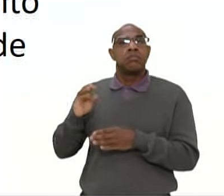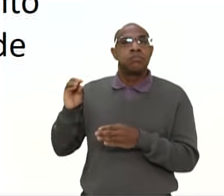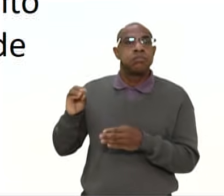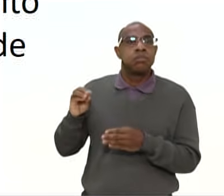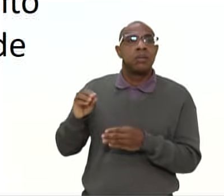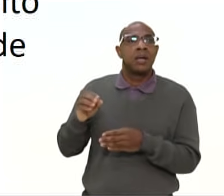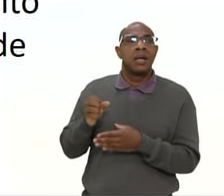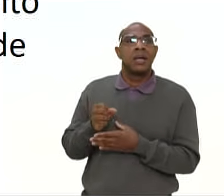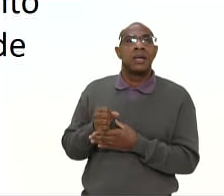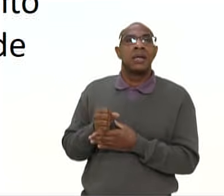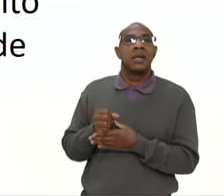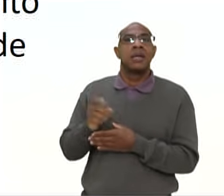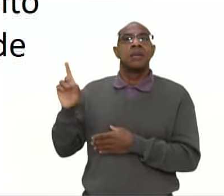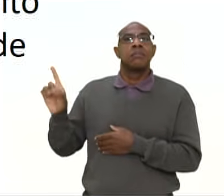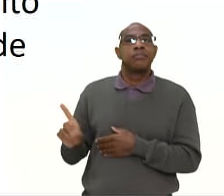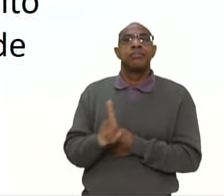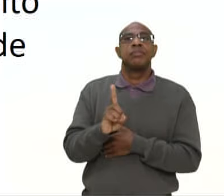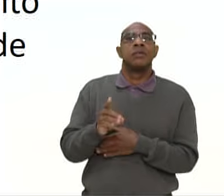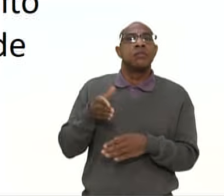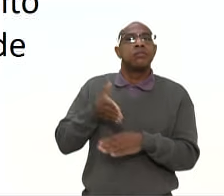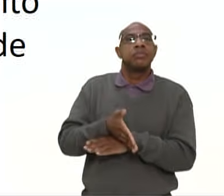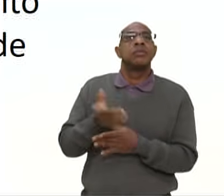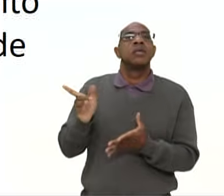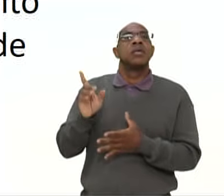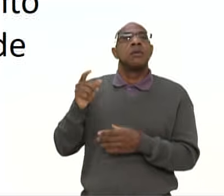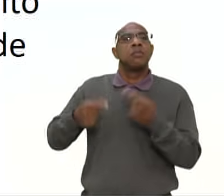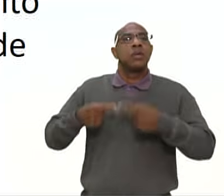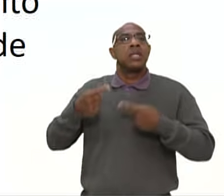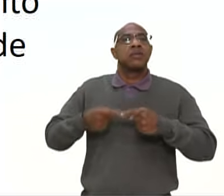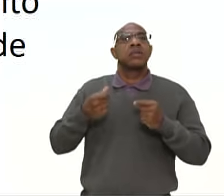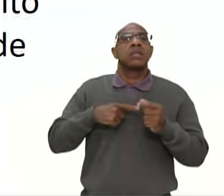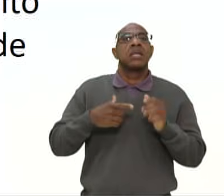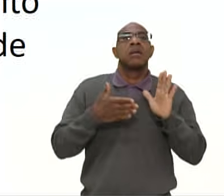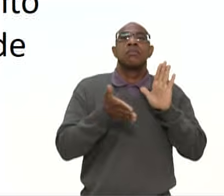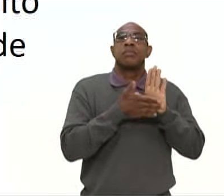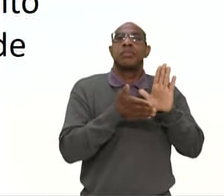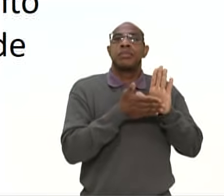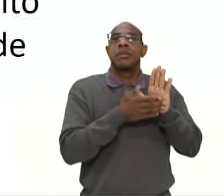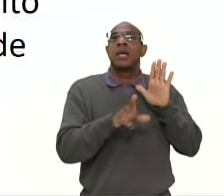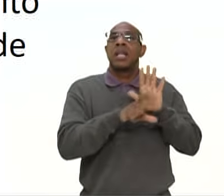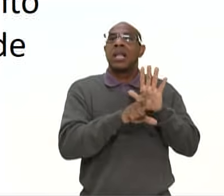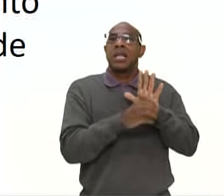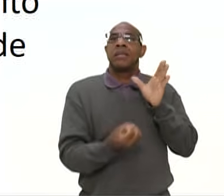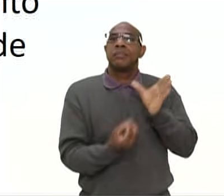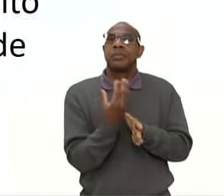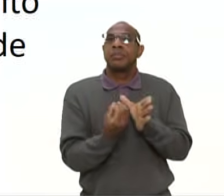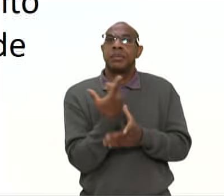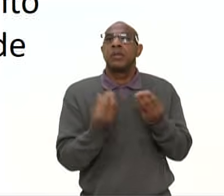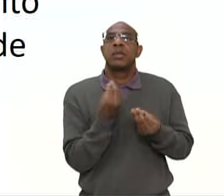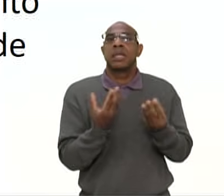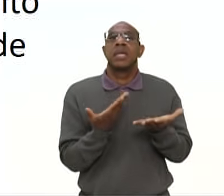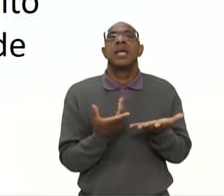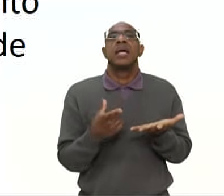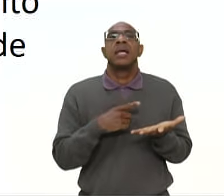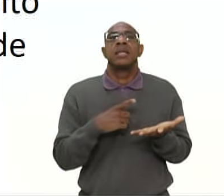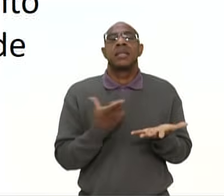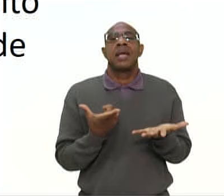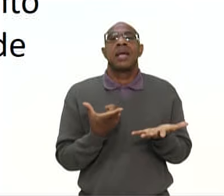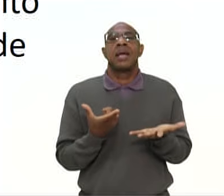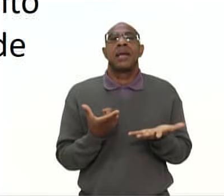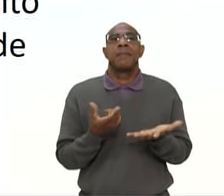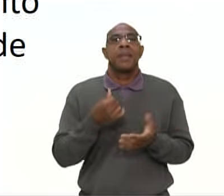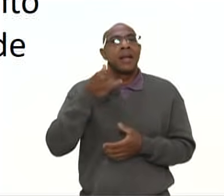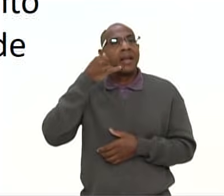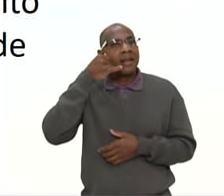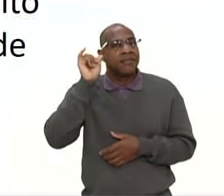implementar mecanismos de compensação com o propósito de combater as desigualdades no mercado de trabalho,